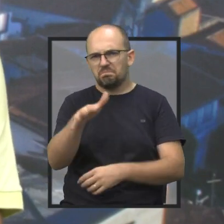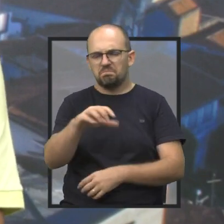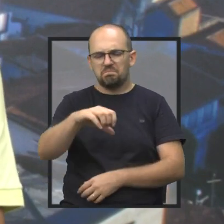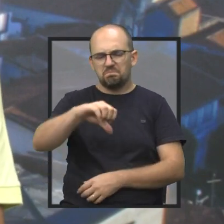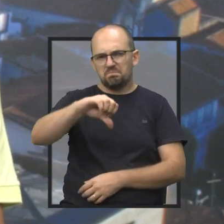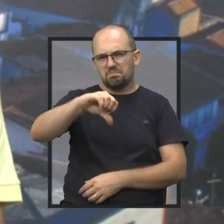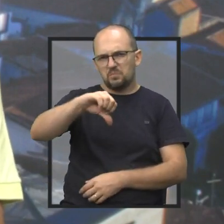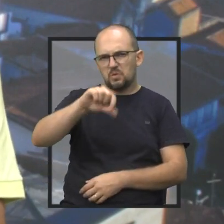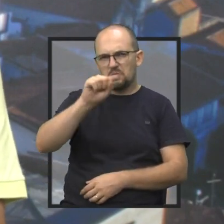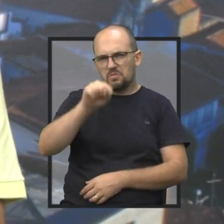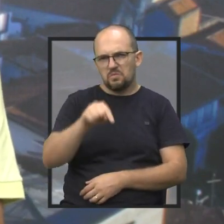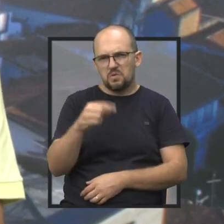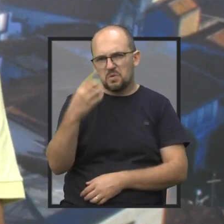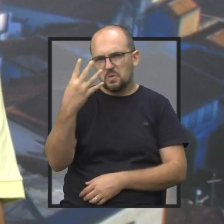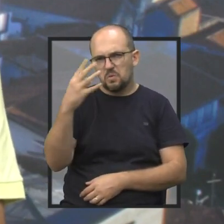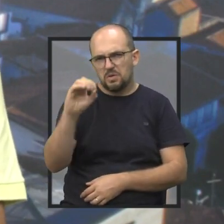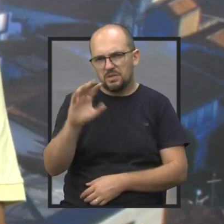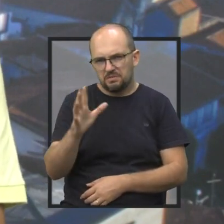9h40.